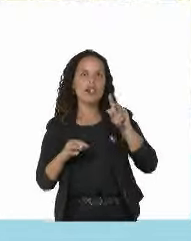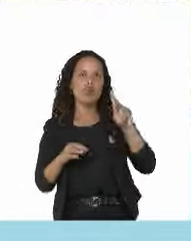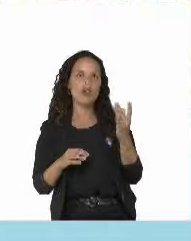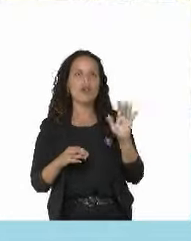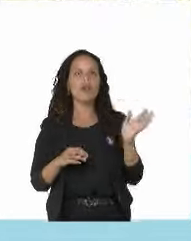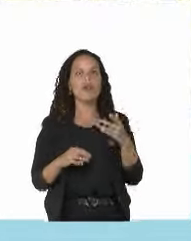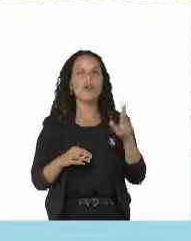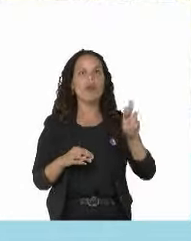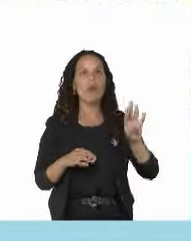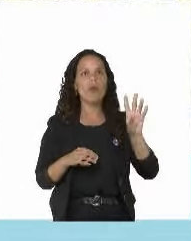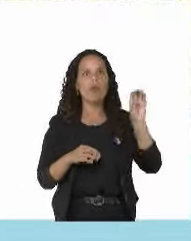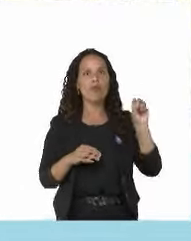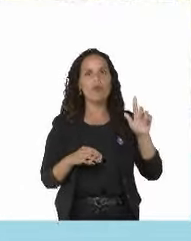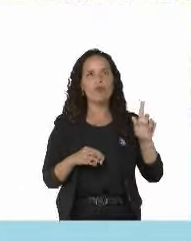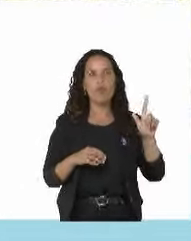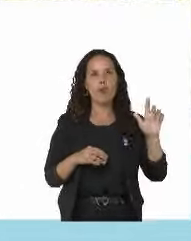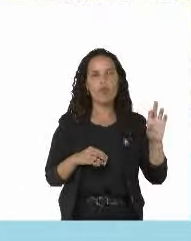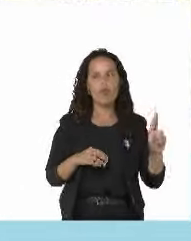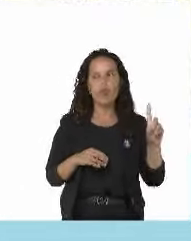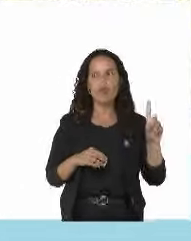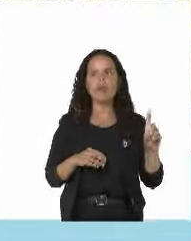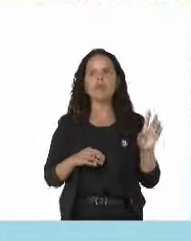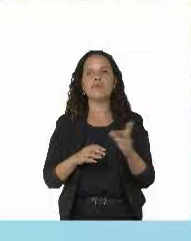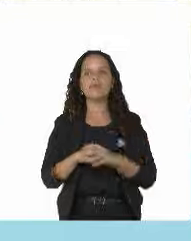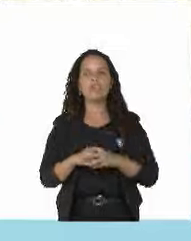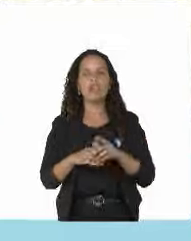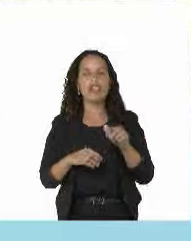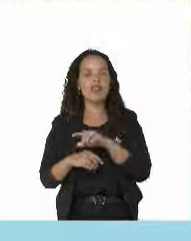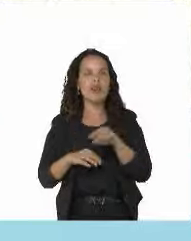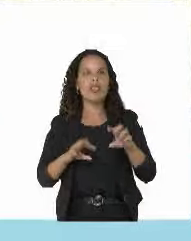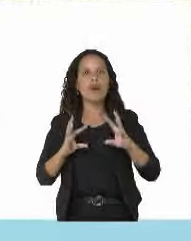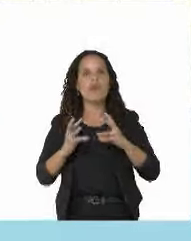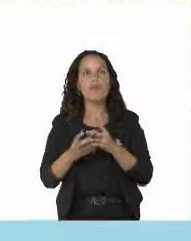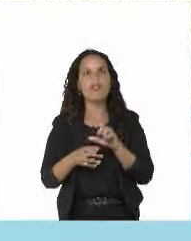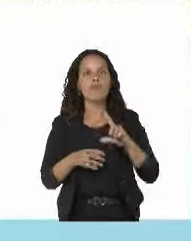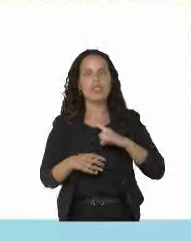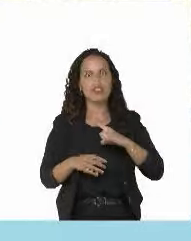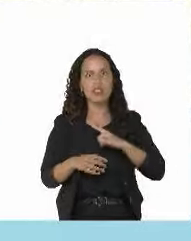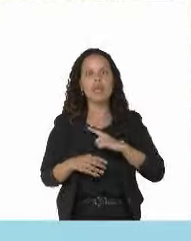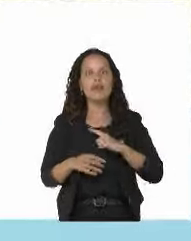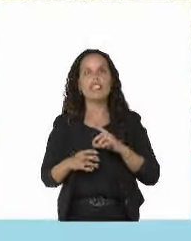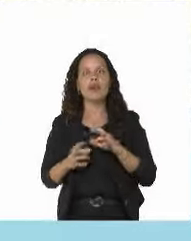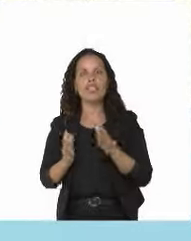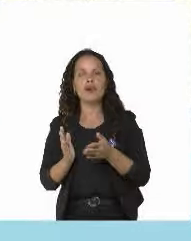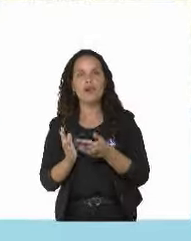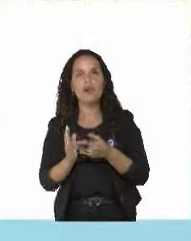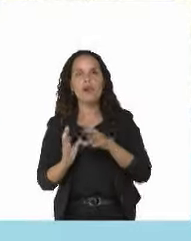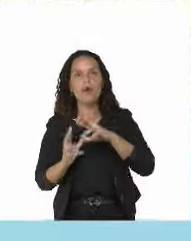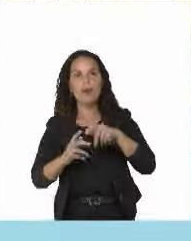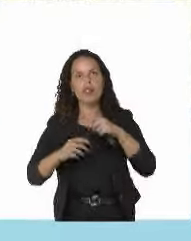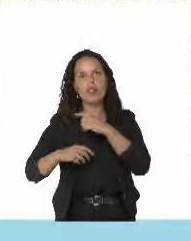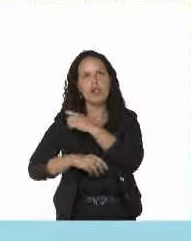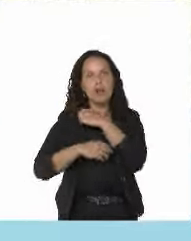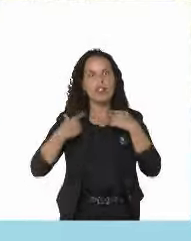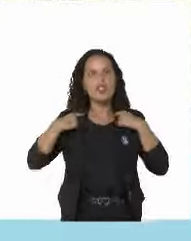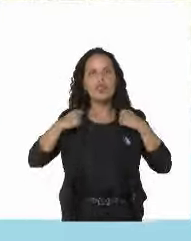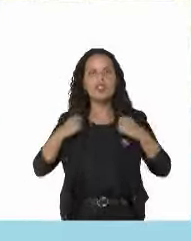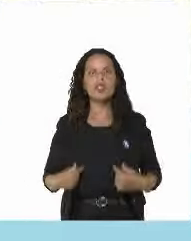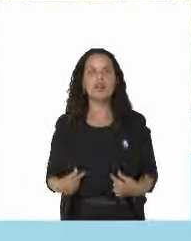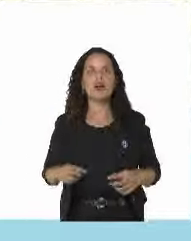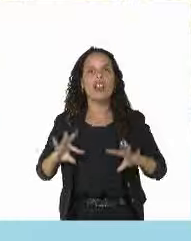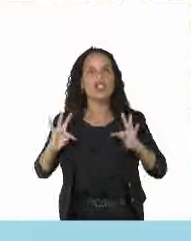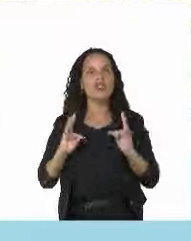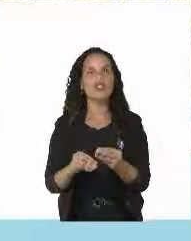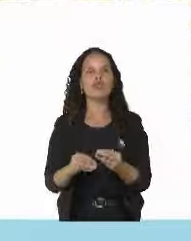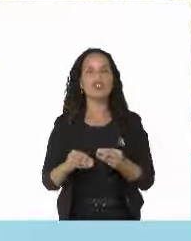que eu amo, porque ele tem toda a história do ornamento, né? E a gente coloca o ornamento todo na roupa, né? As estampas vêm dessa história. Então, ali você tem todos